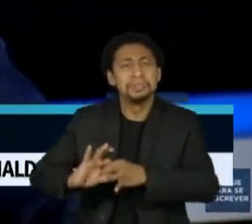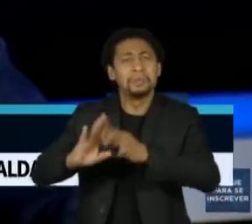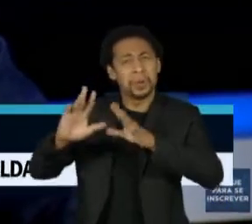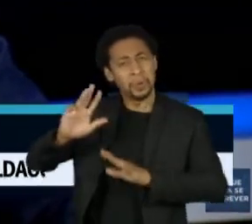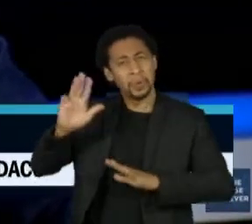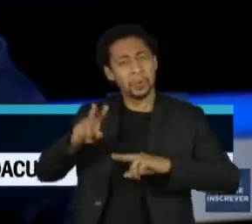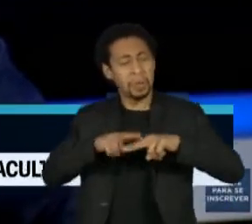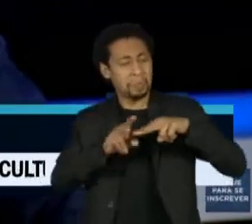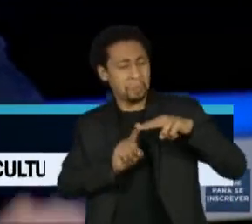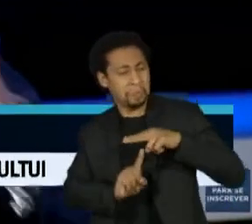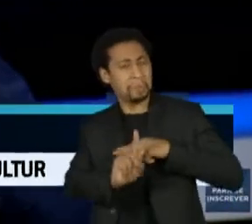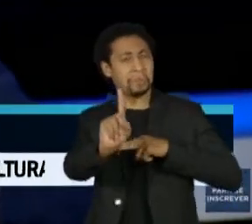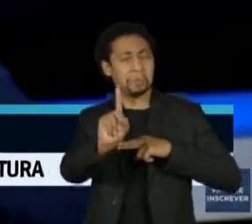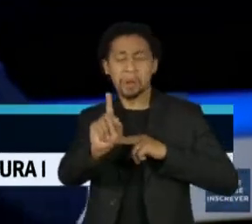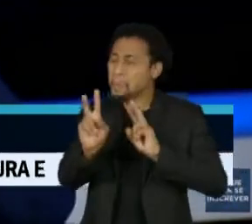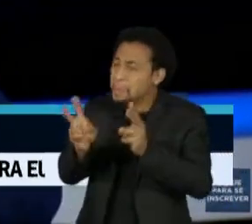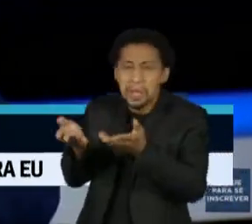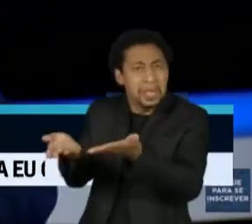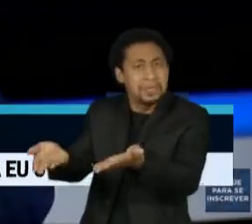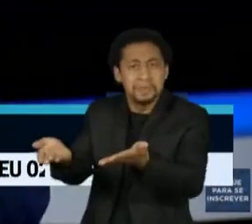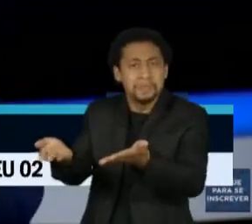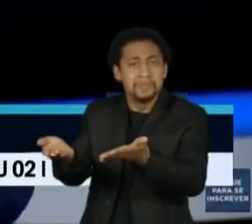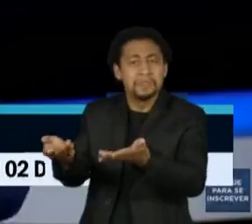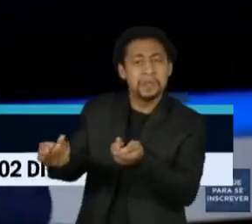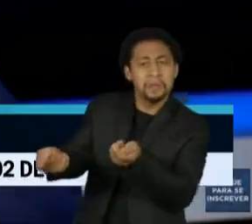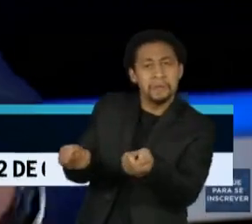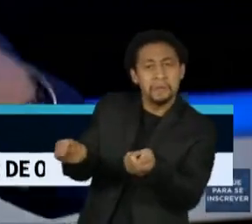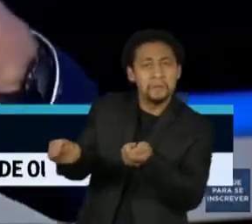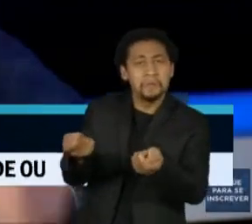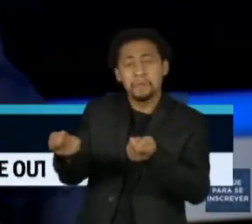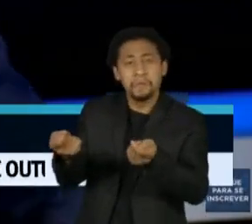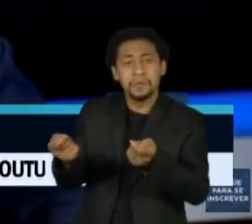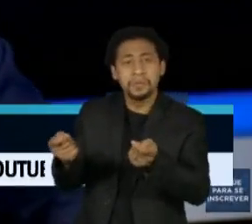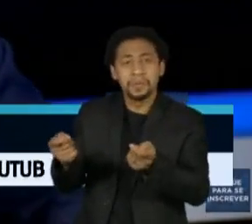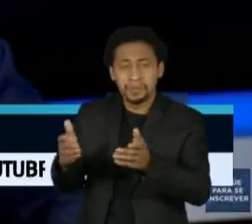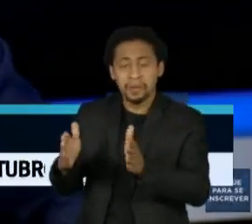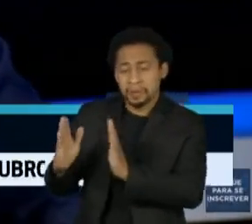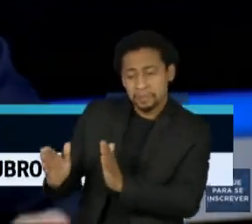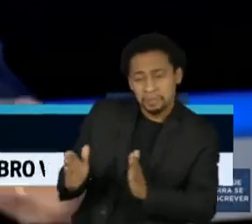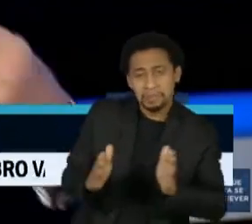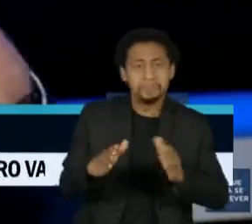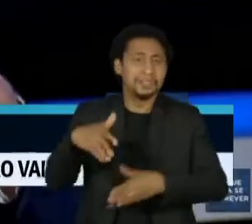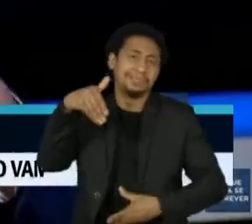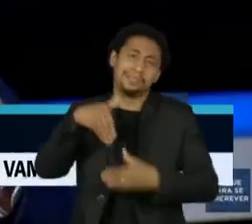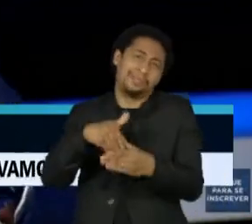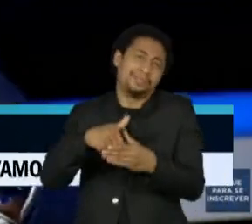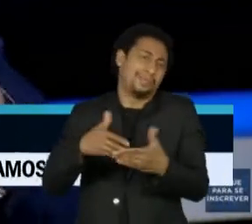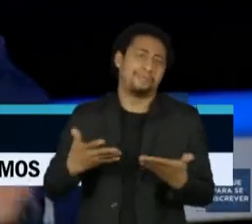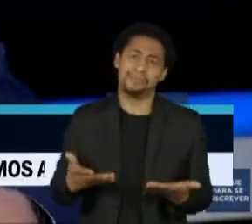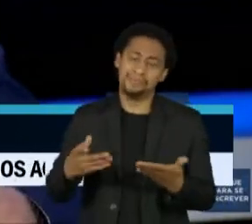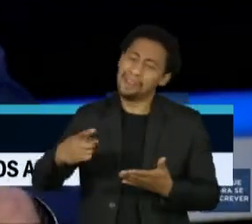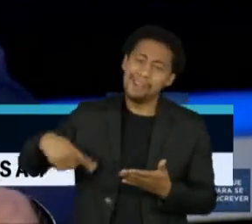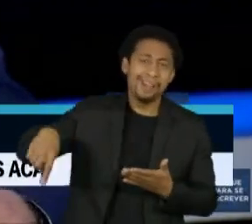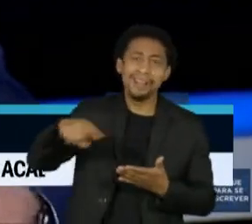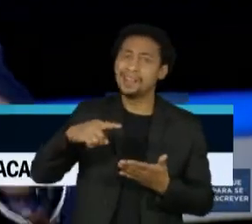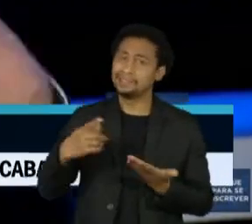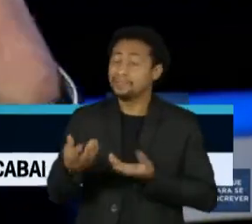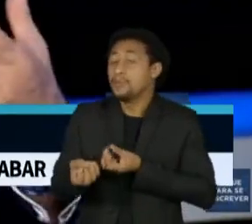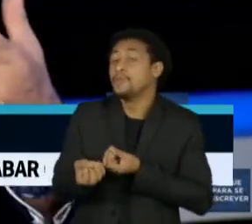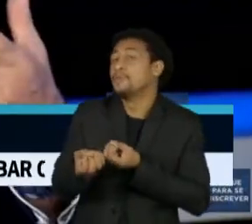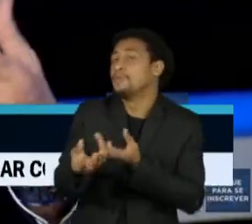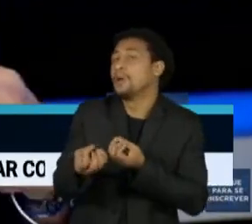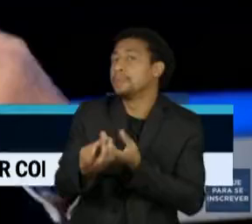são exatamente os mesmos que conduzem o processo eleitoral brasileiro e que tudo dificultam para que a Comissão de Transparência